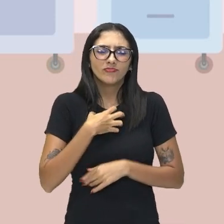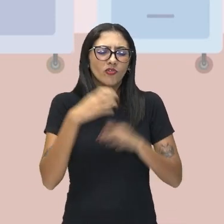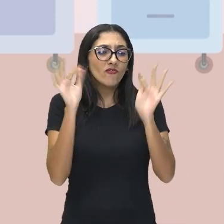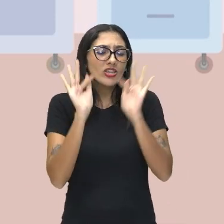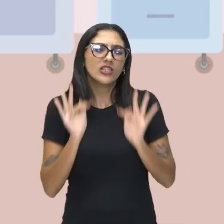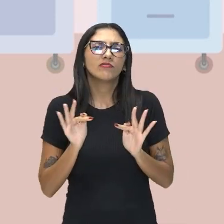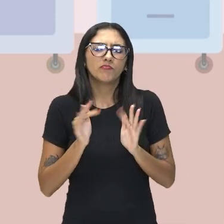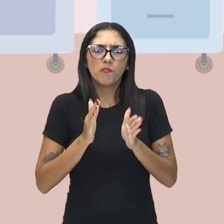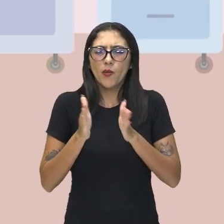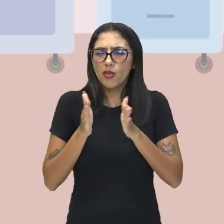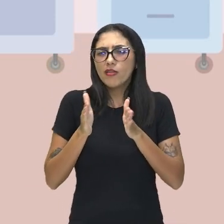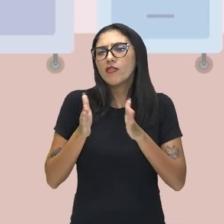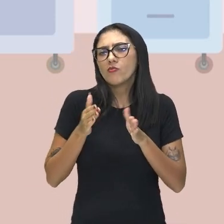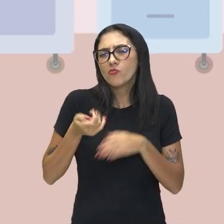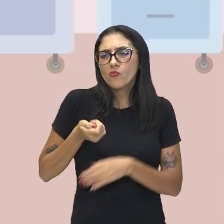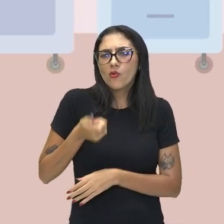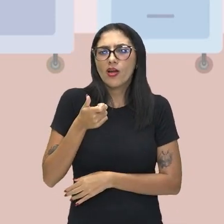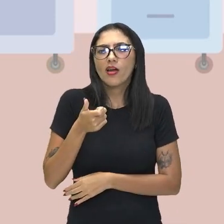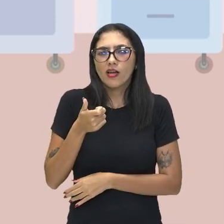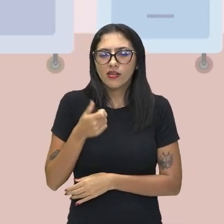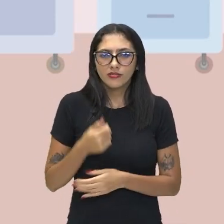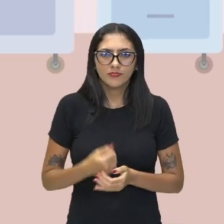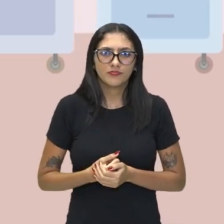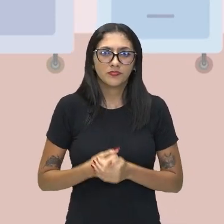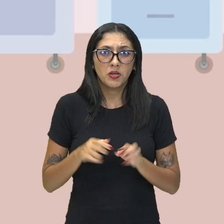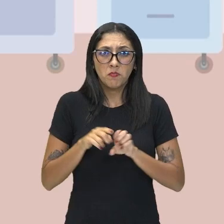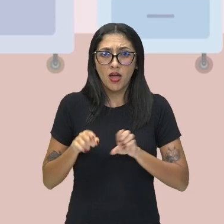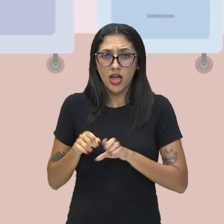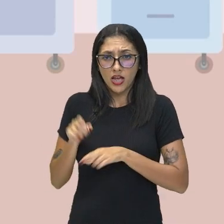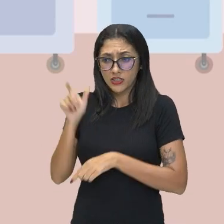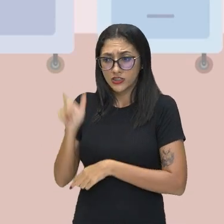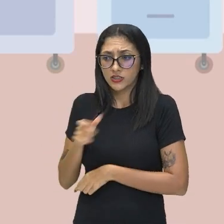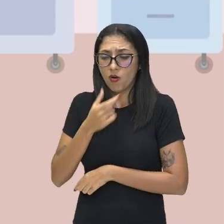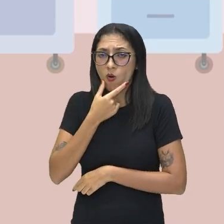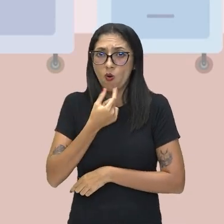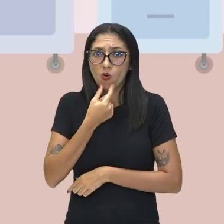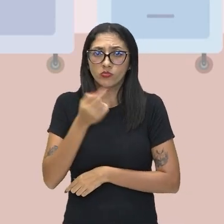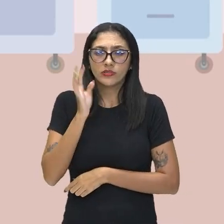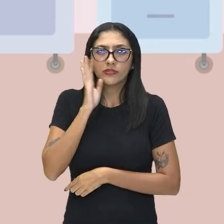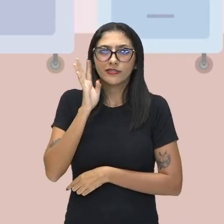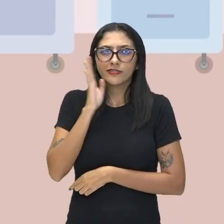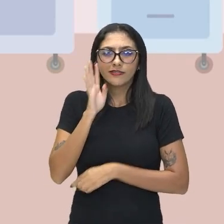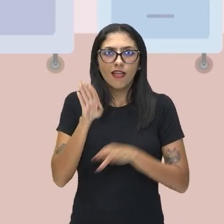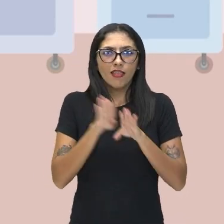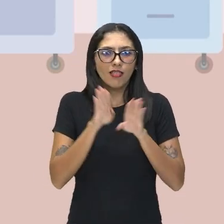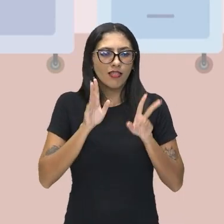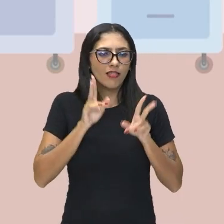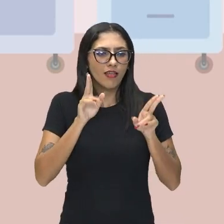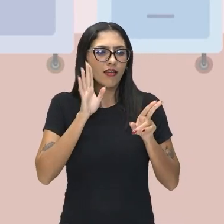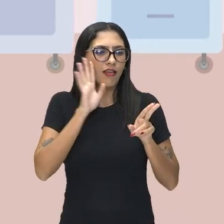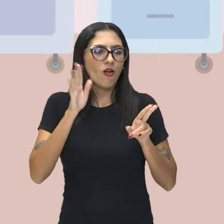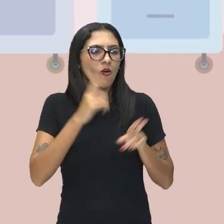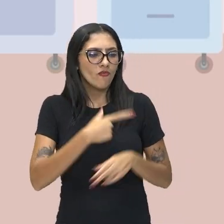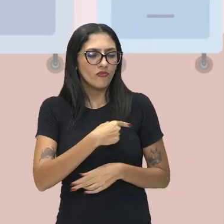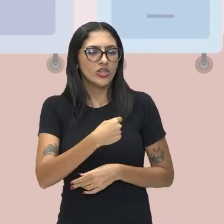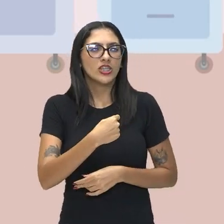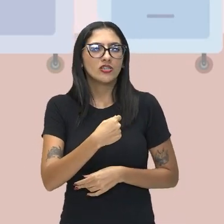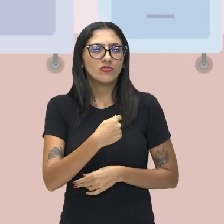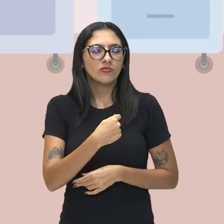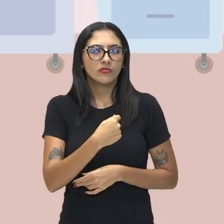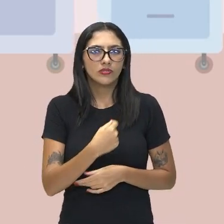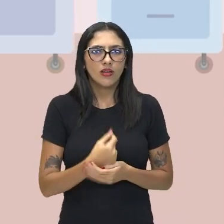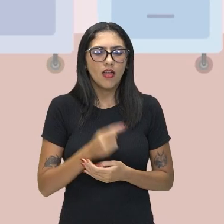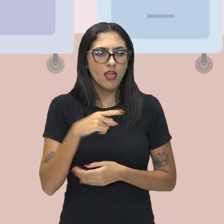tempo. Mas se o homem tinha pensado em filhos, logo os esqueceu. Porque tinha descoberto o poder